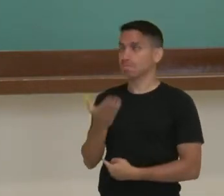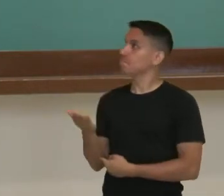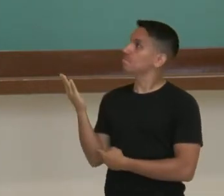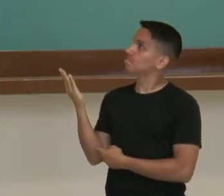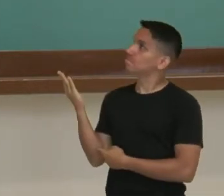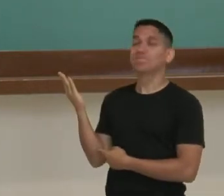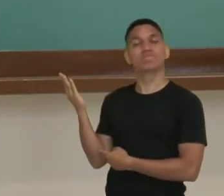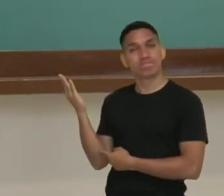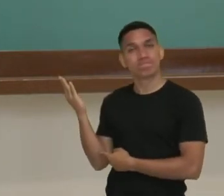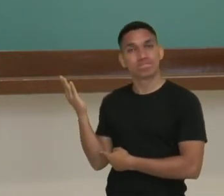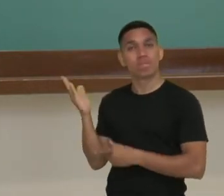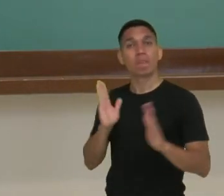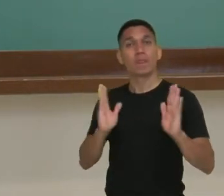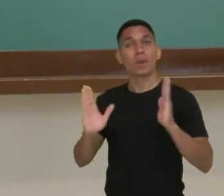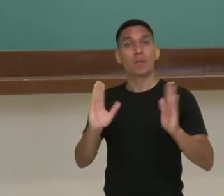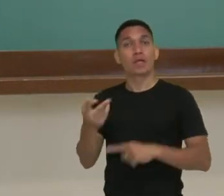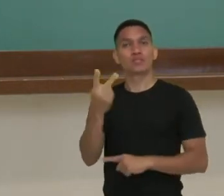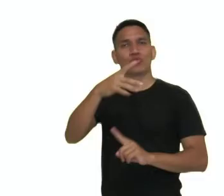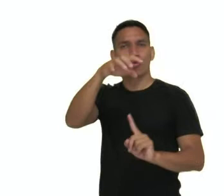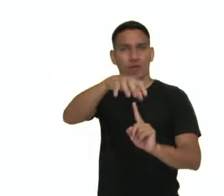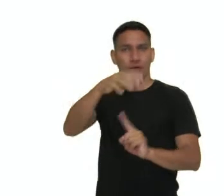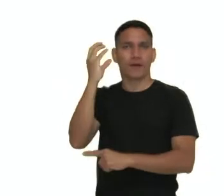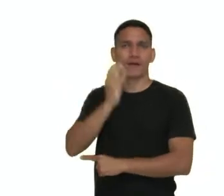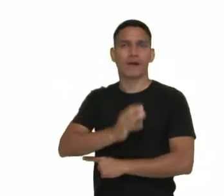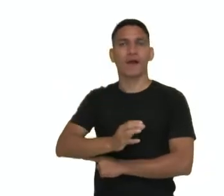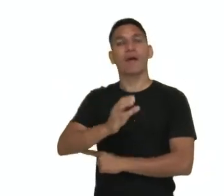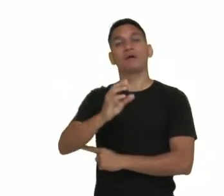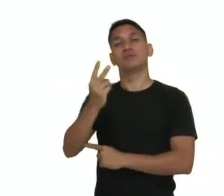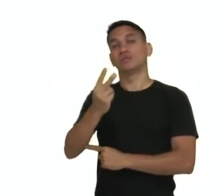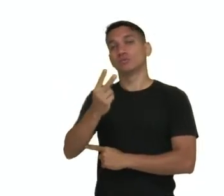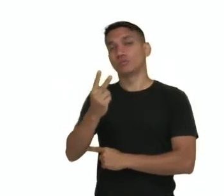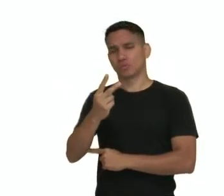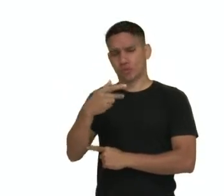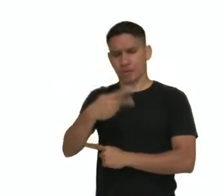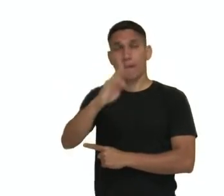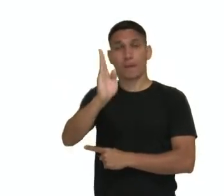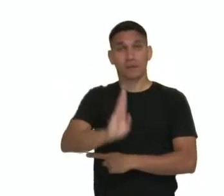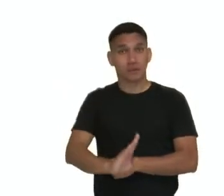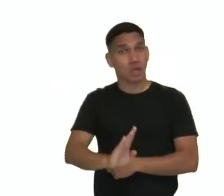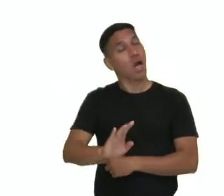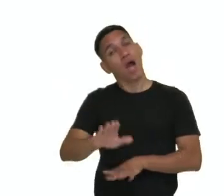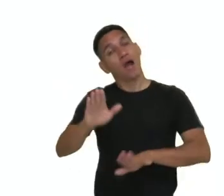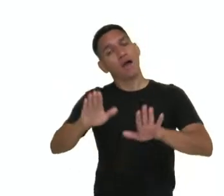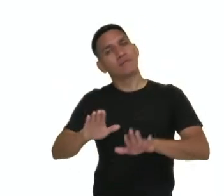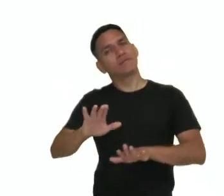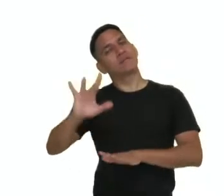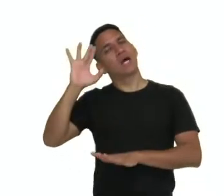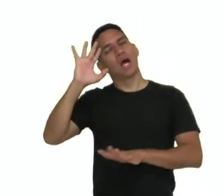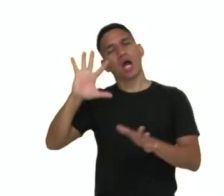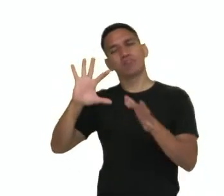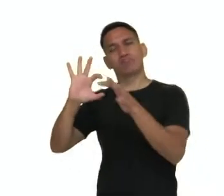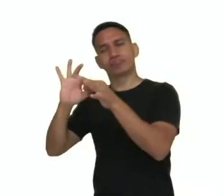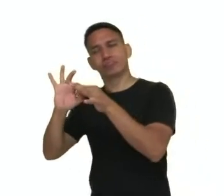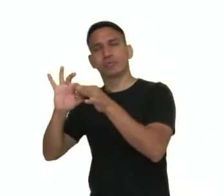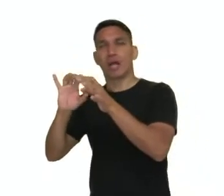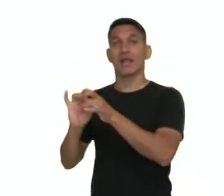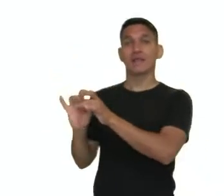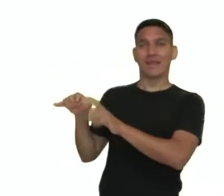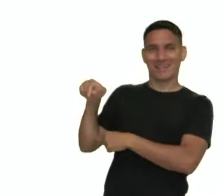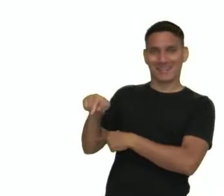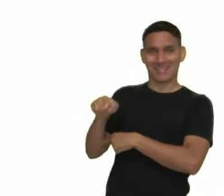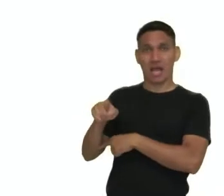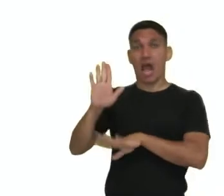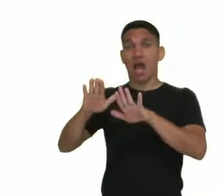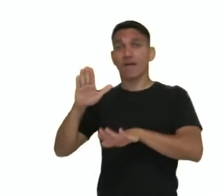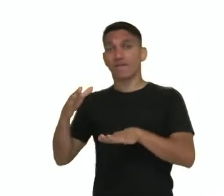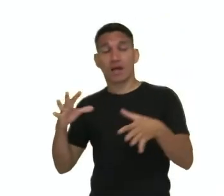durante o Segundo Reinado no Brasil, o Dom Pedro II, ora ele tendia para os liberais, ora para os